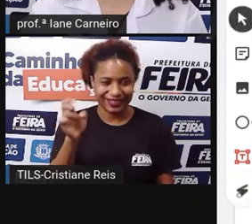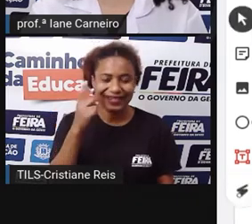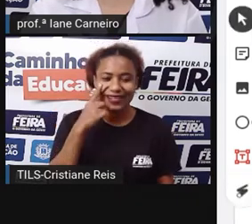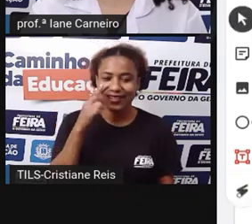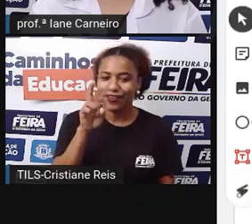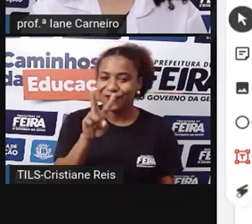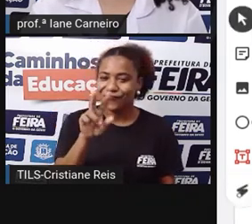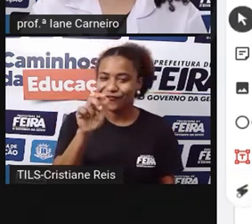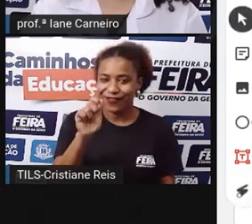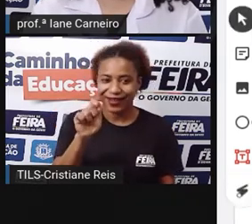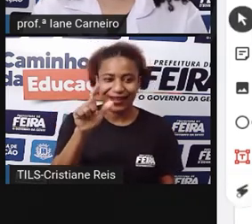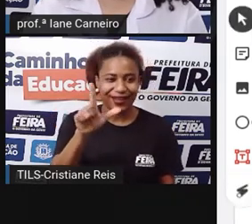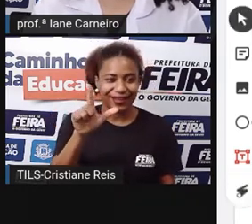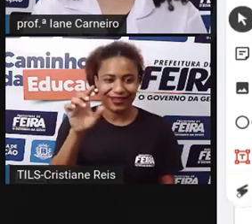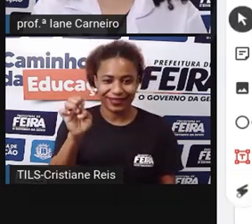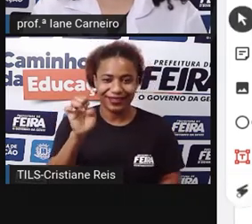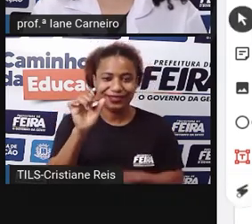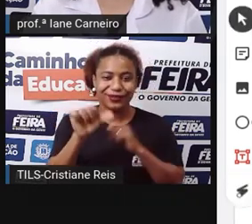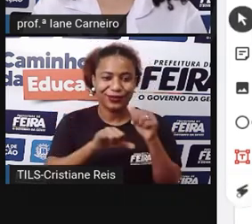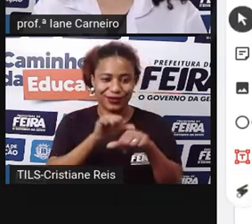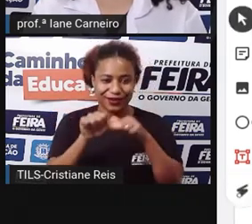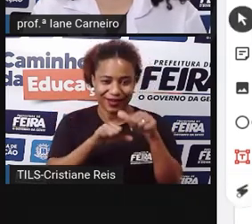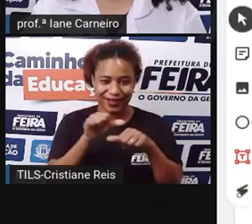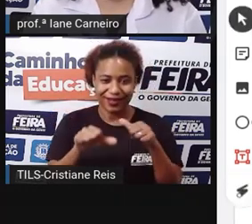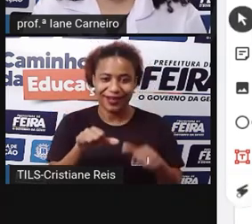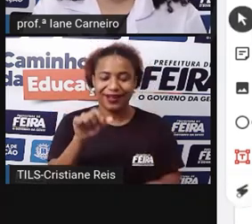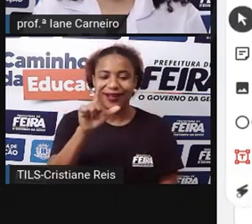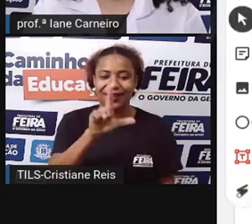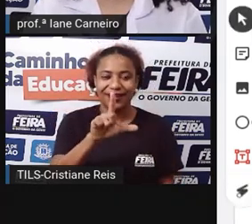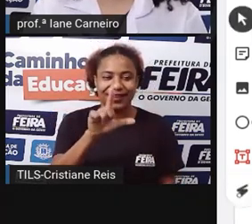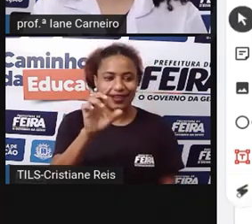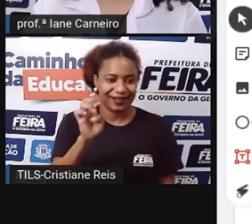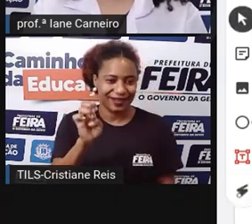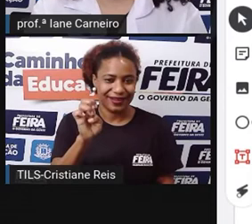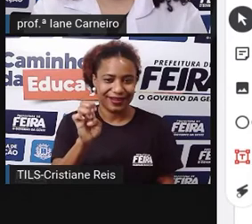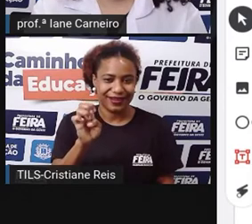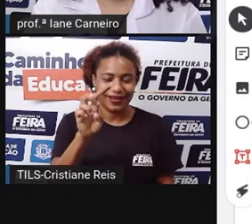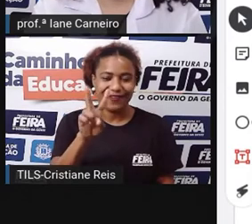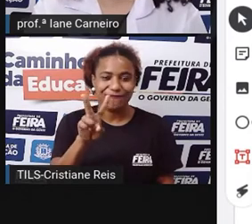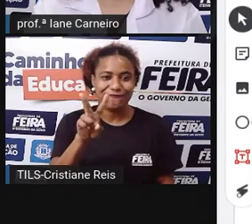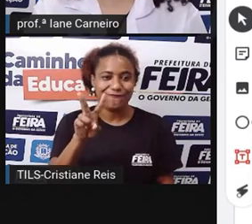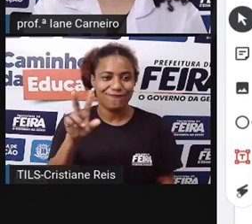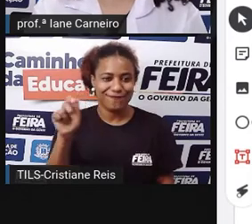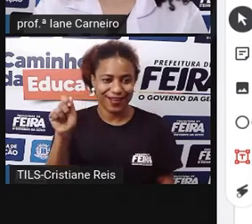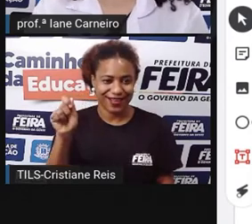Vale. Se eu trocar, botar o lé na frente do vá, ó. Lé.